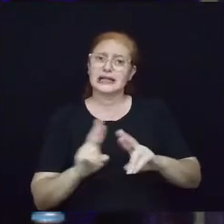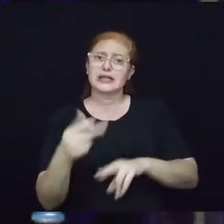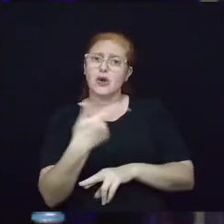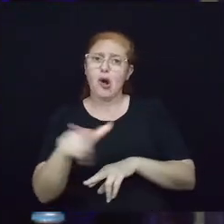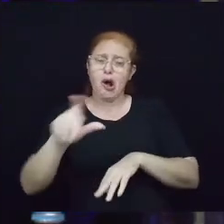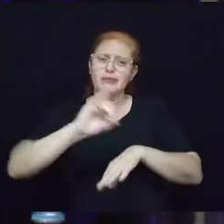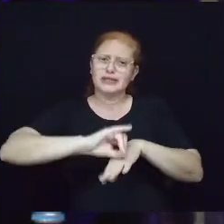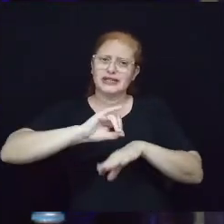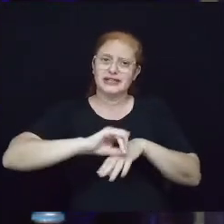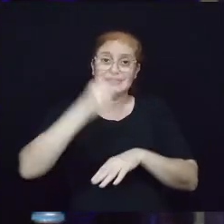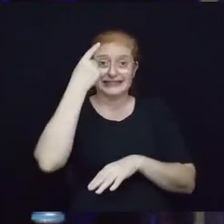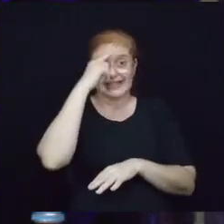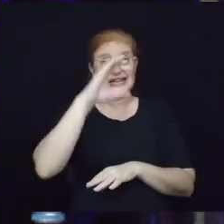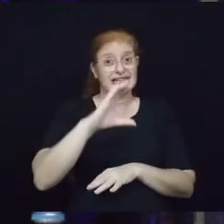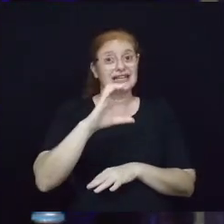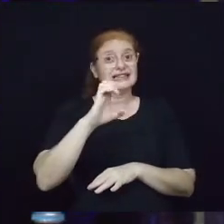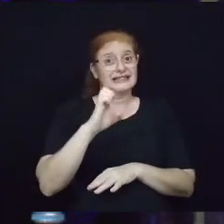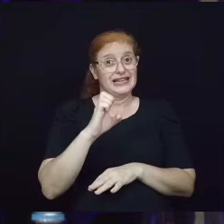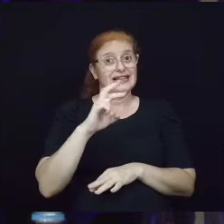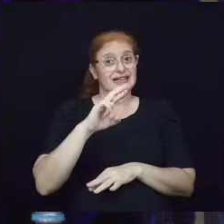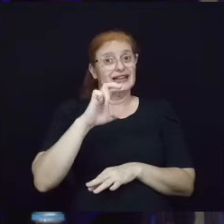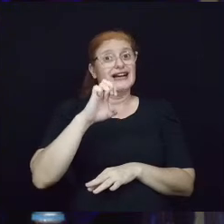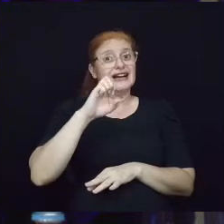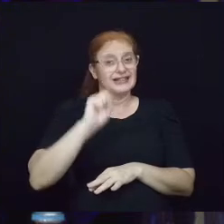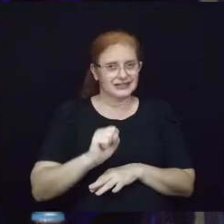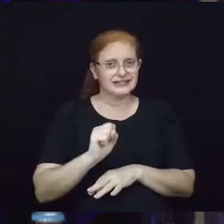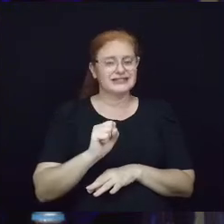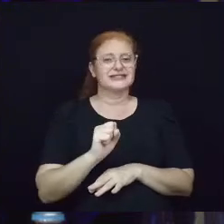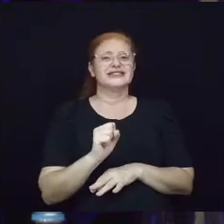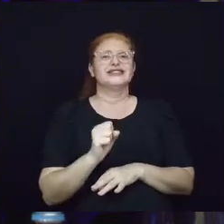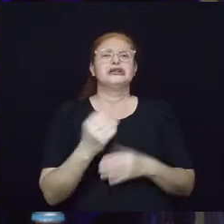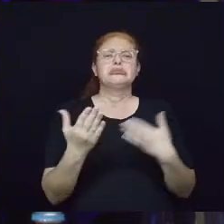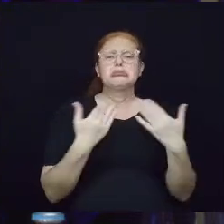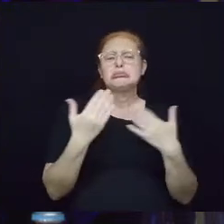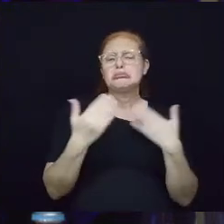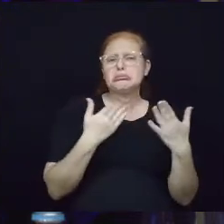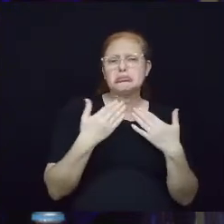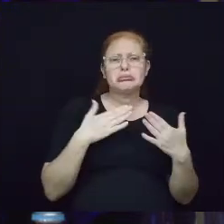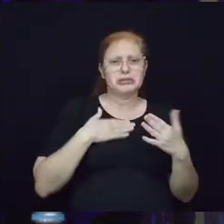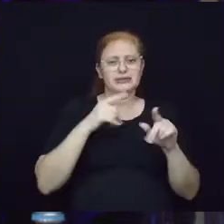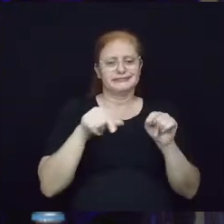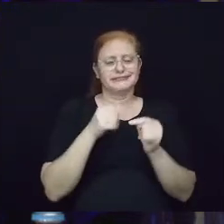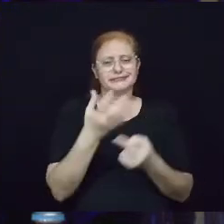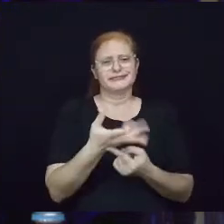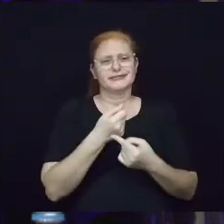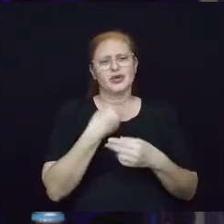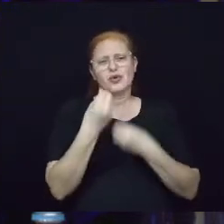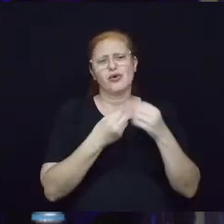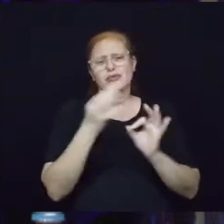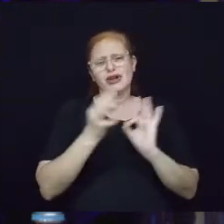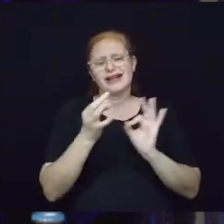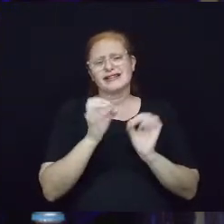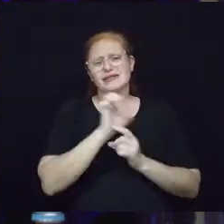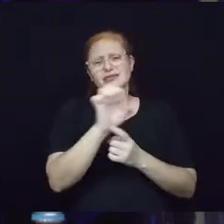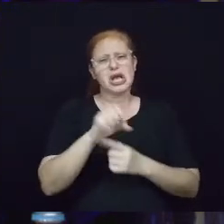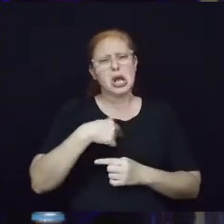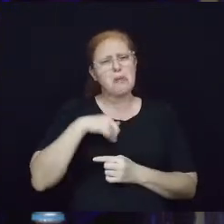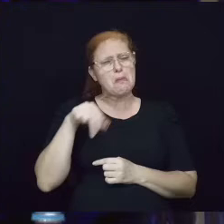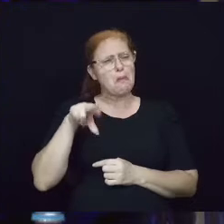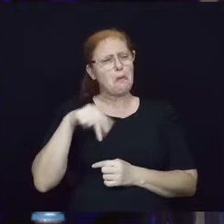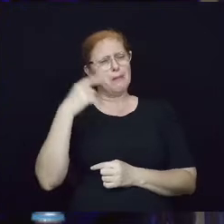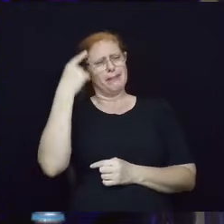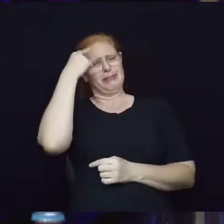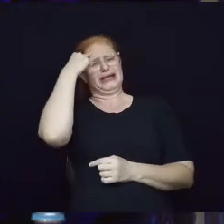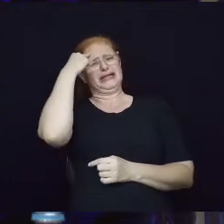foi ideia das séries quando a gente estava lá no meu ateliê conversando como é que seria montada a exposição. Eu nunca